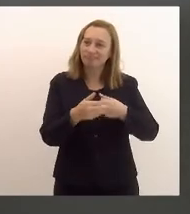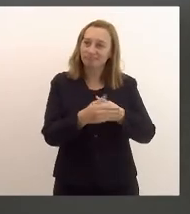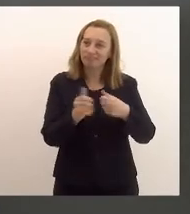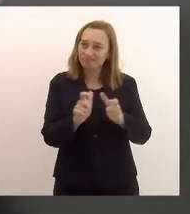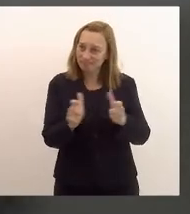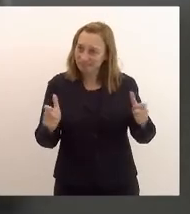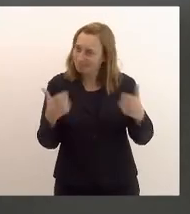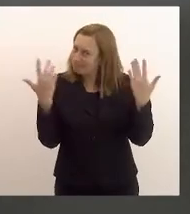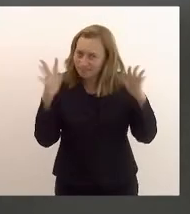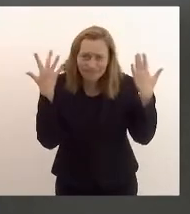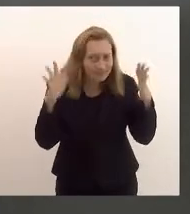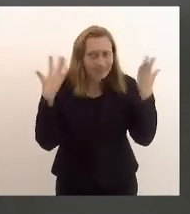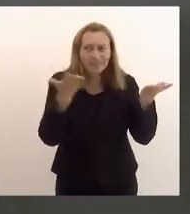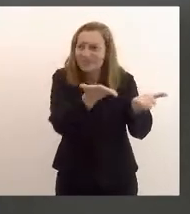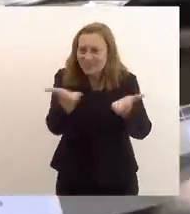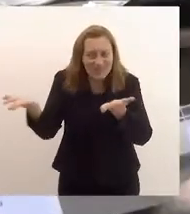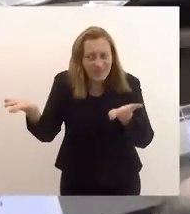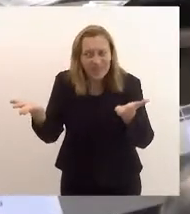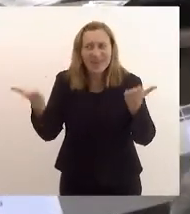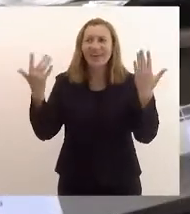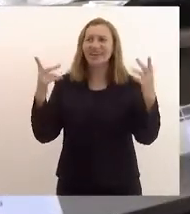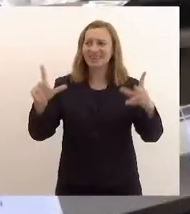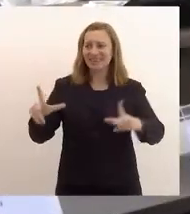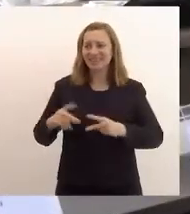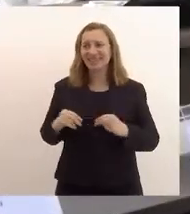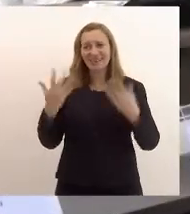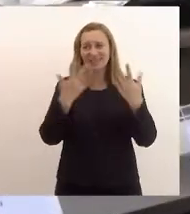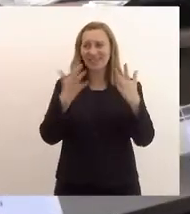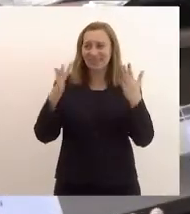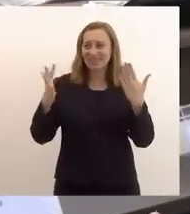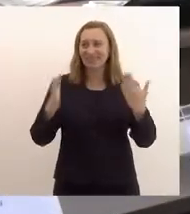imenso pode produzir vocês vocês merecem muito aplausos